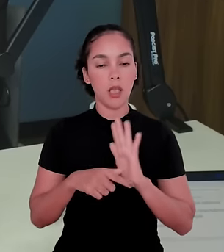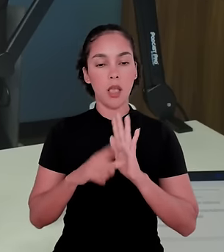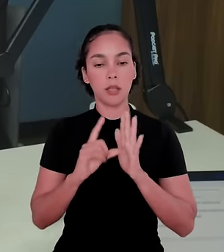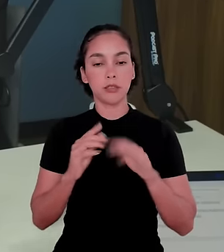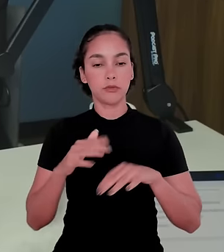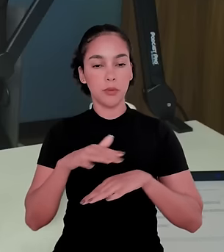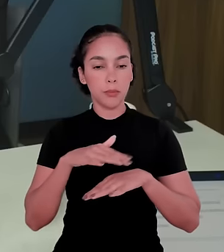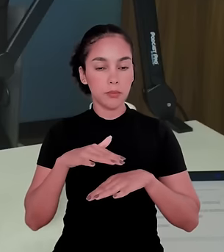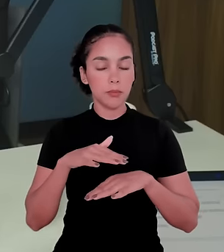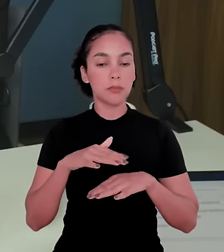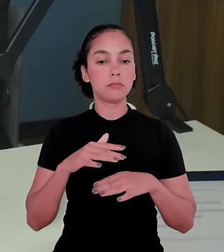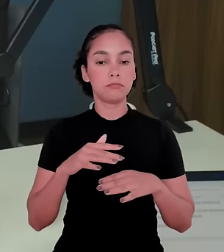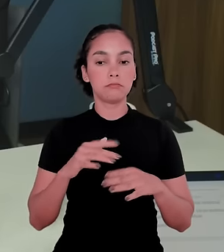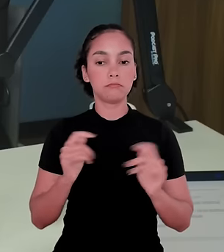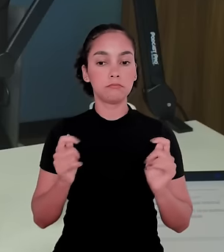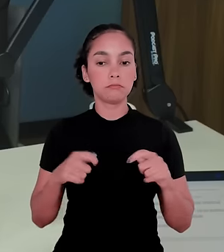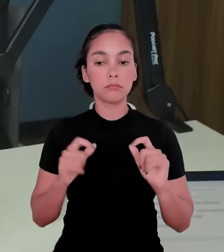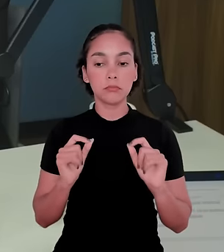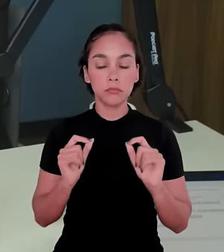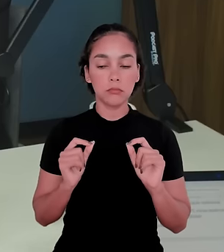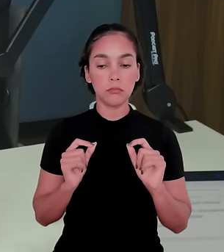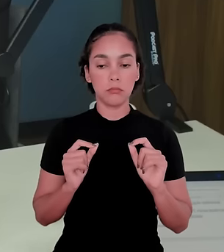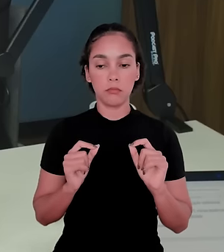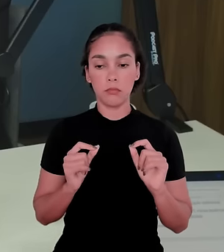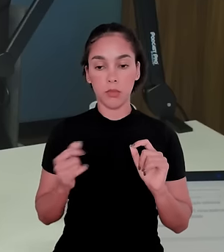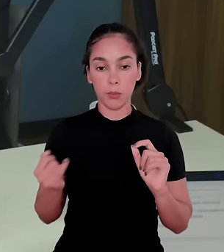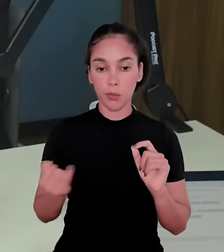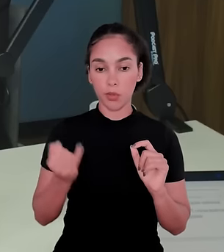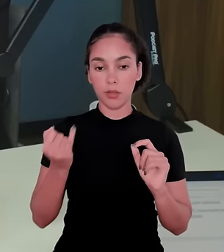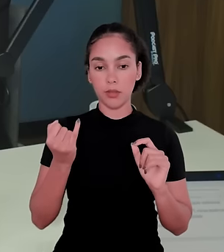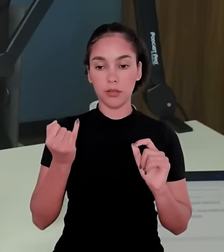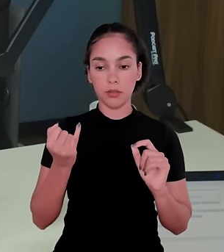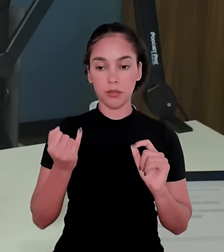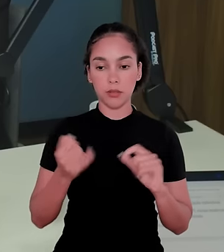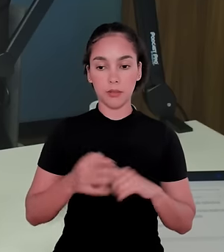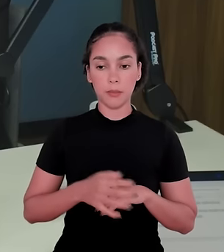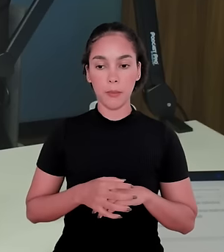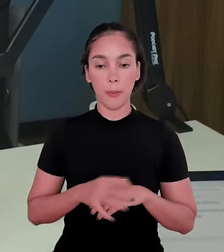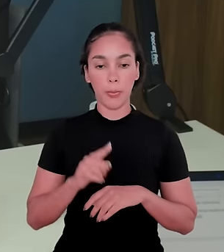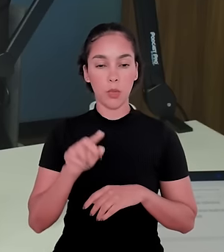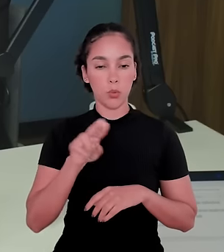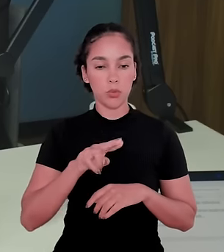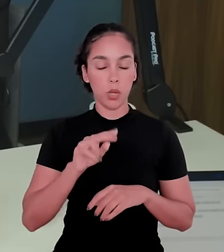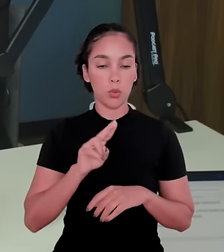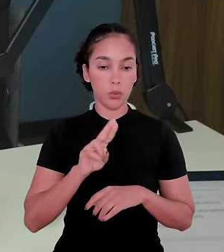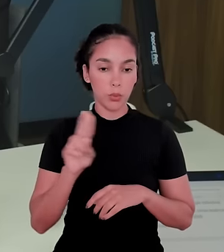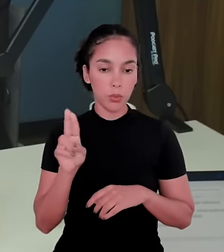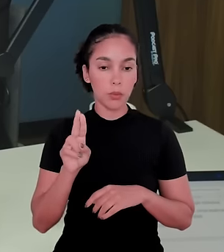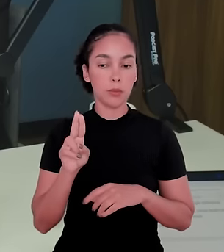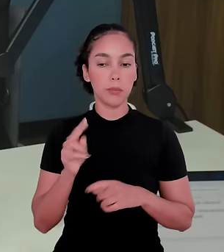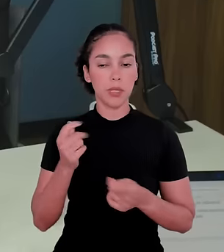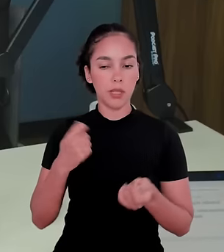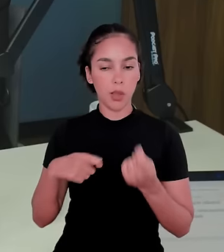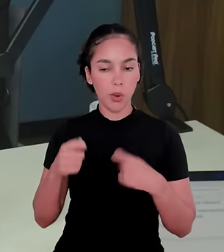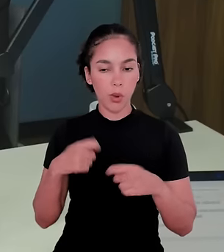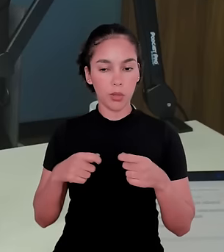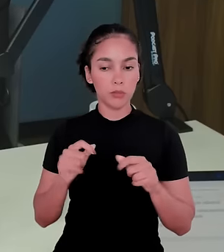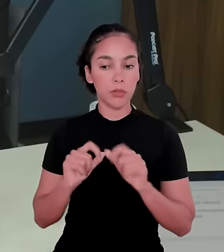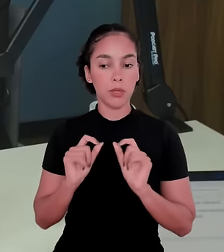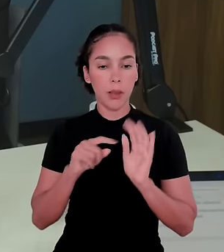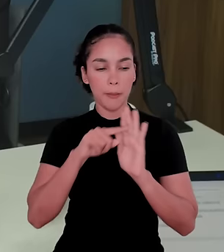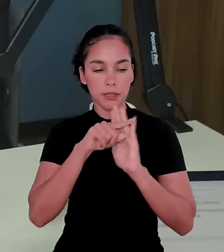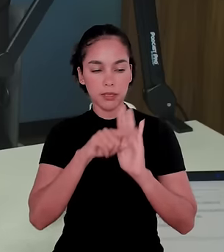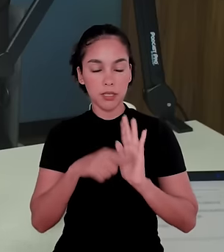microempresário individual ou outros Portes de empresa é importante já que você vai utilizar o nome e e é o negócio fazer a